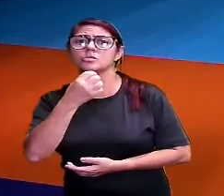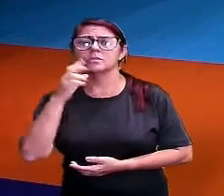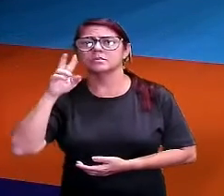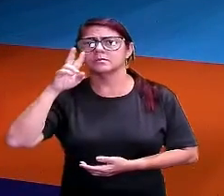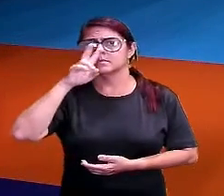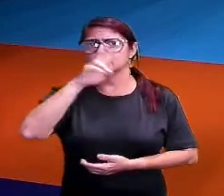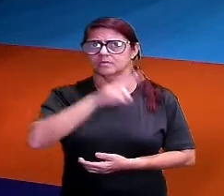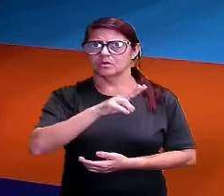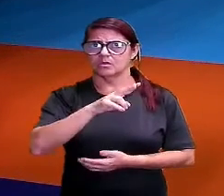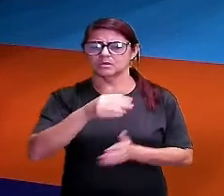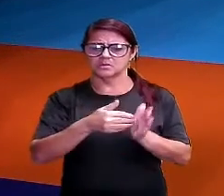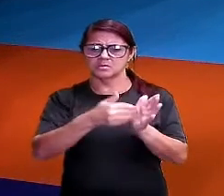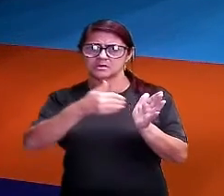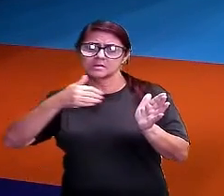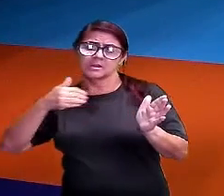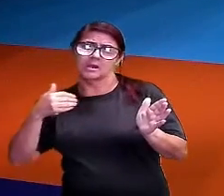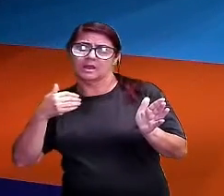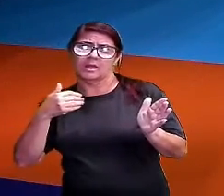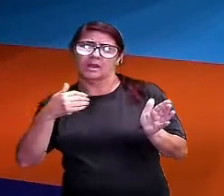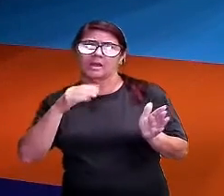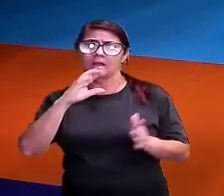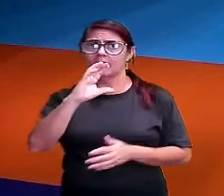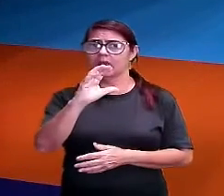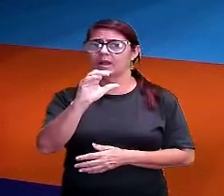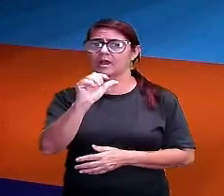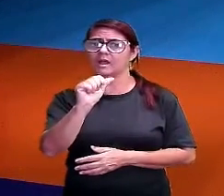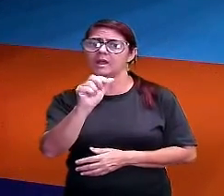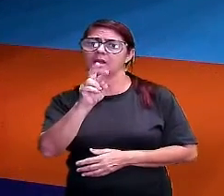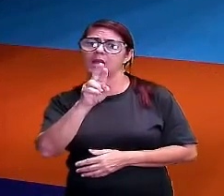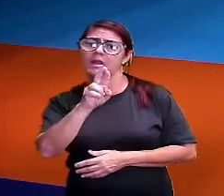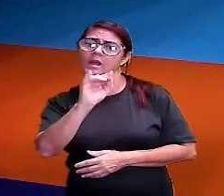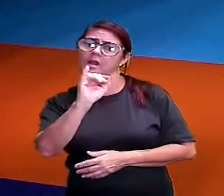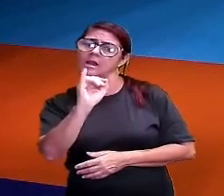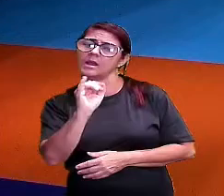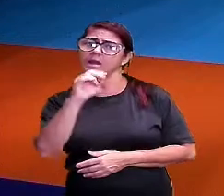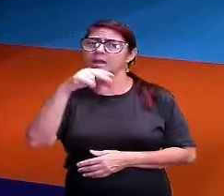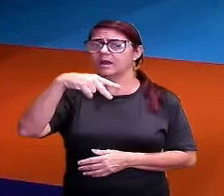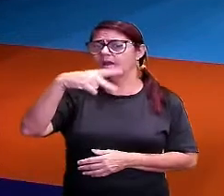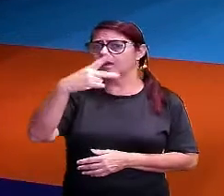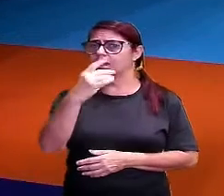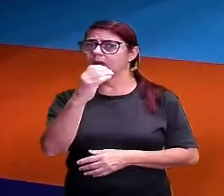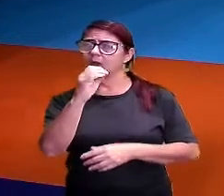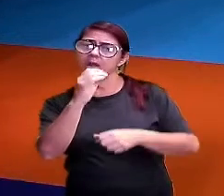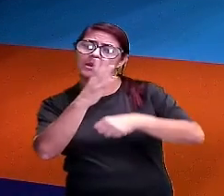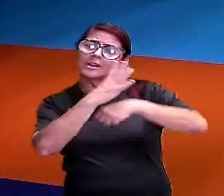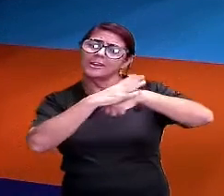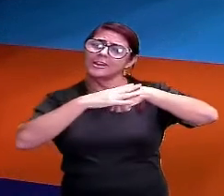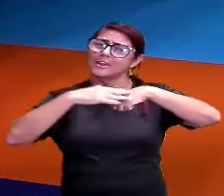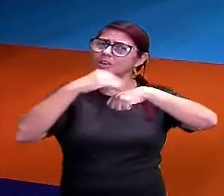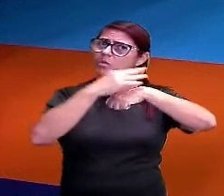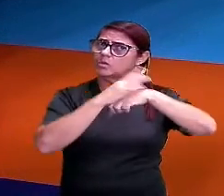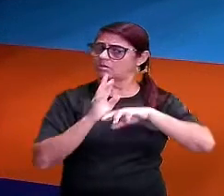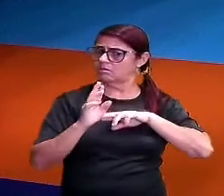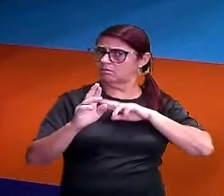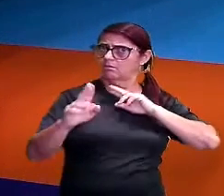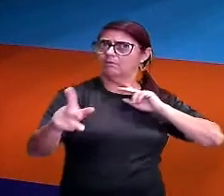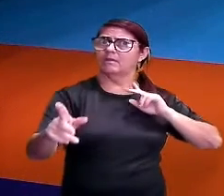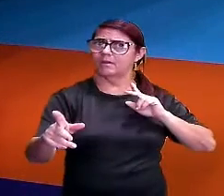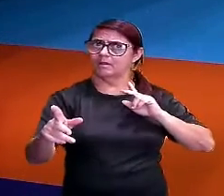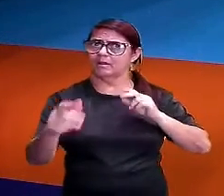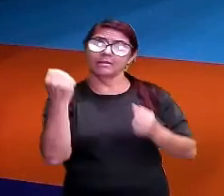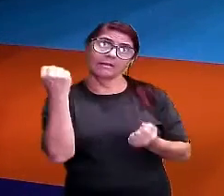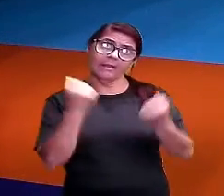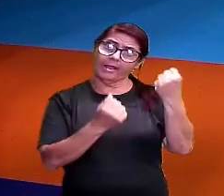eu tirasse um R, eu ia falar carinho, e seria uma outra palavra que não tem a ver com a imagem,